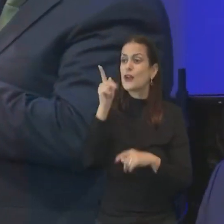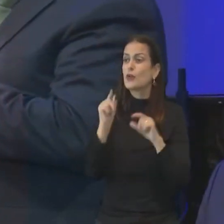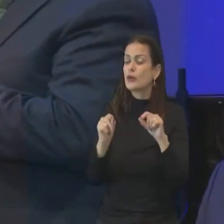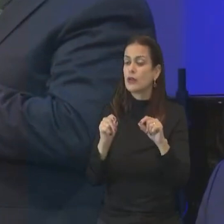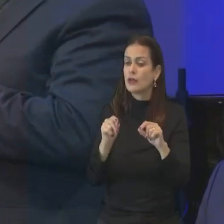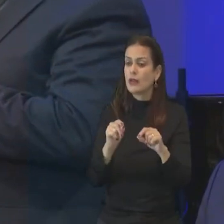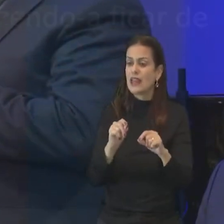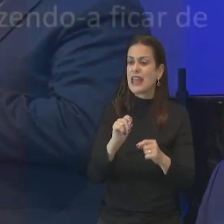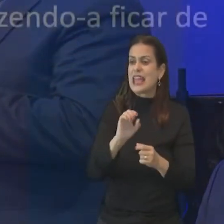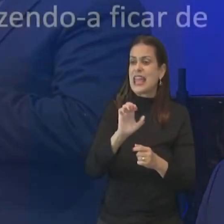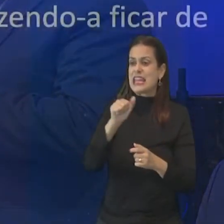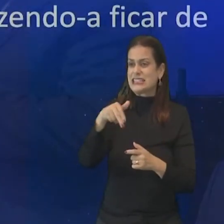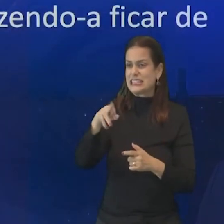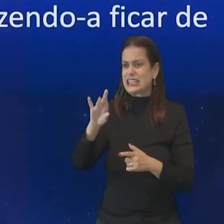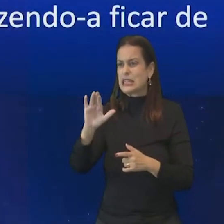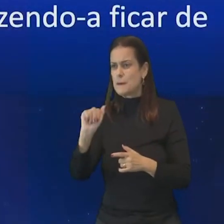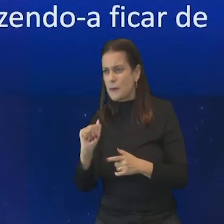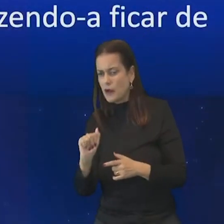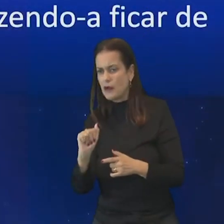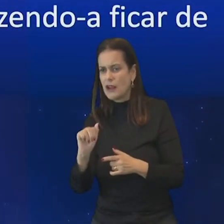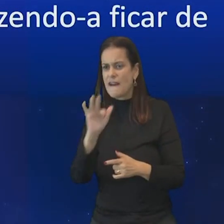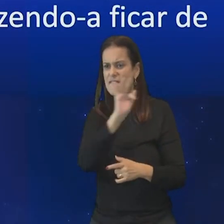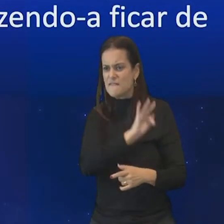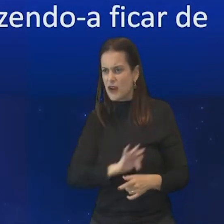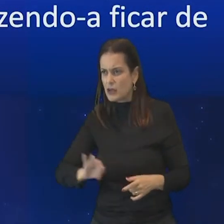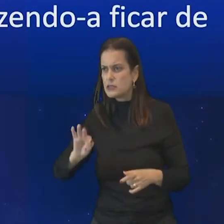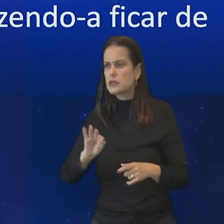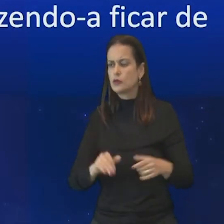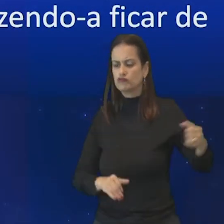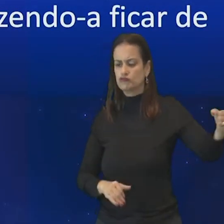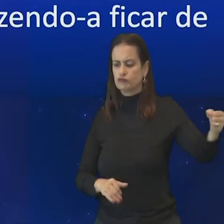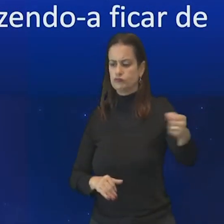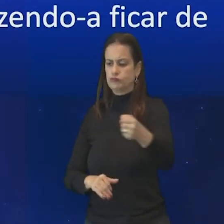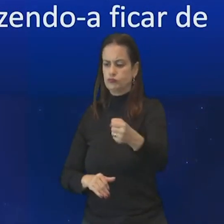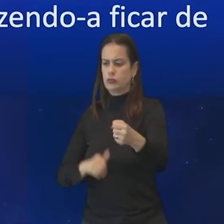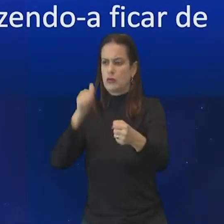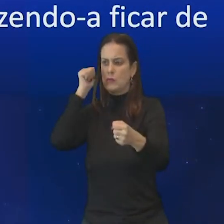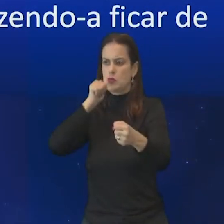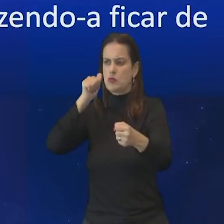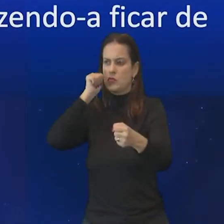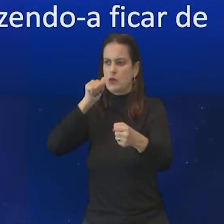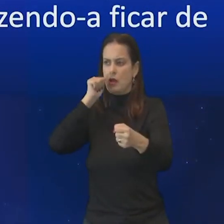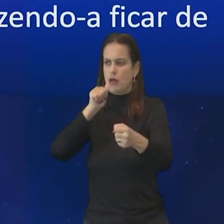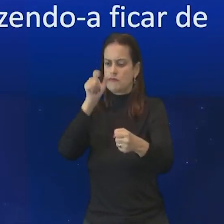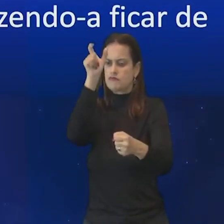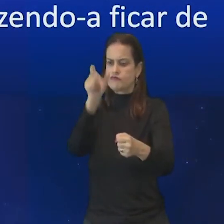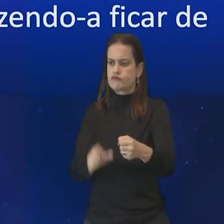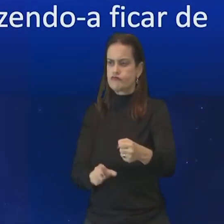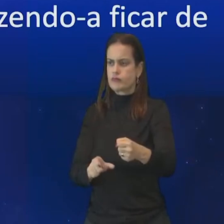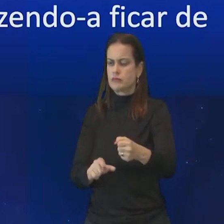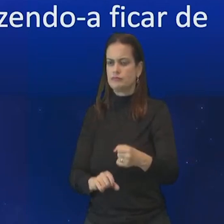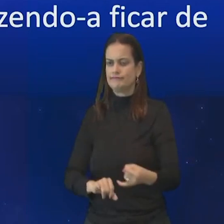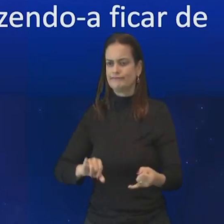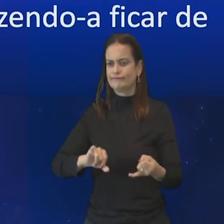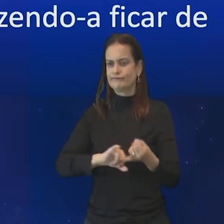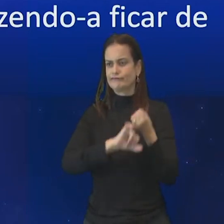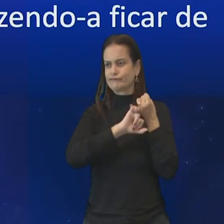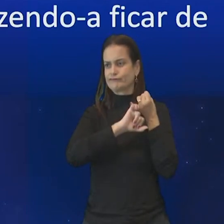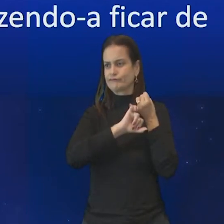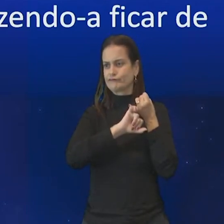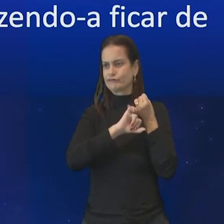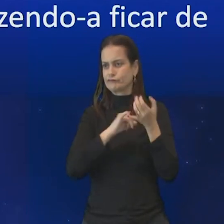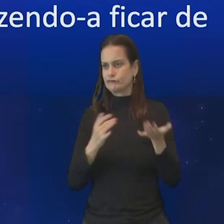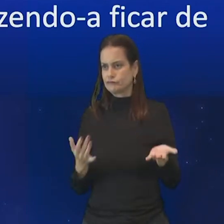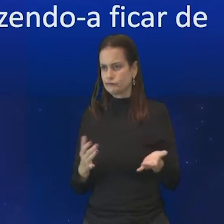e fariseus trouxeram à sua presença, a presença de Jesus, uma mulher surpreendida